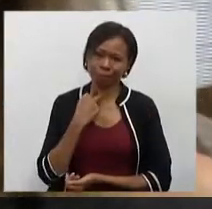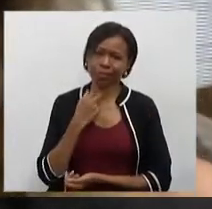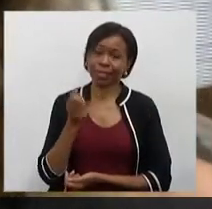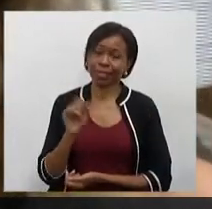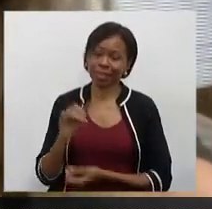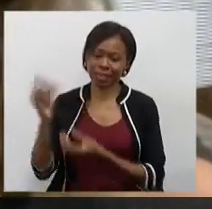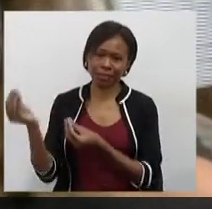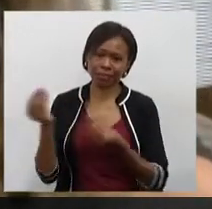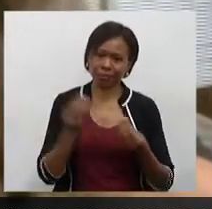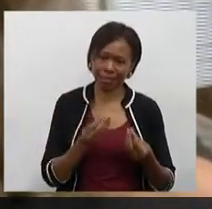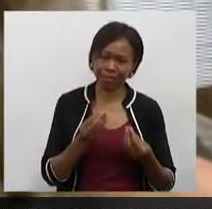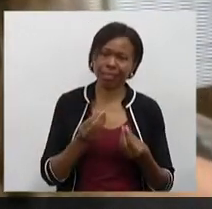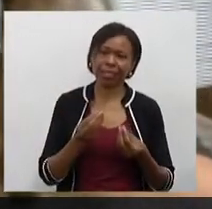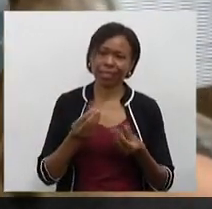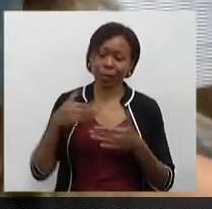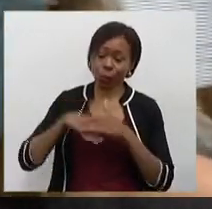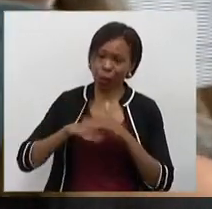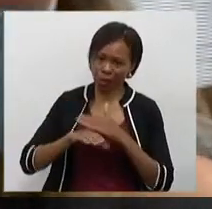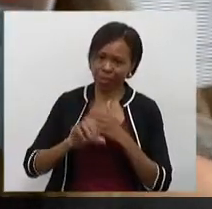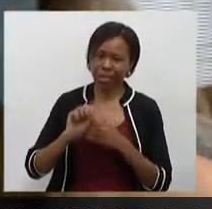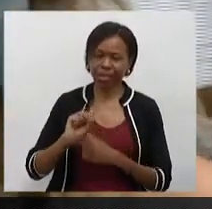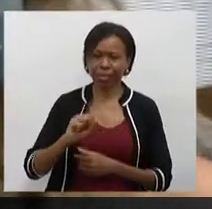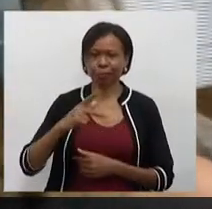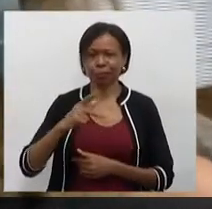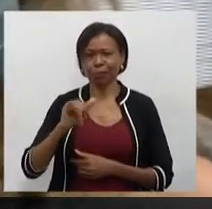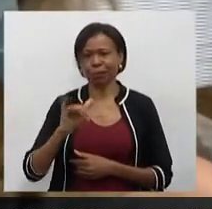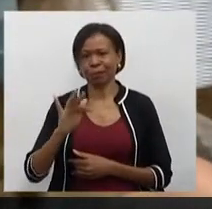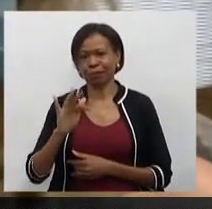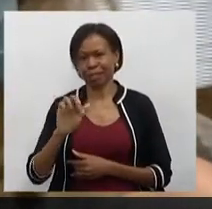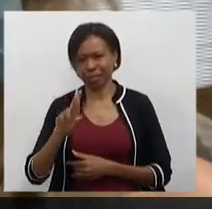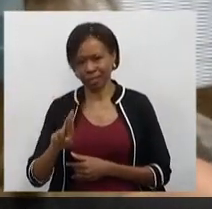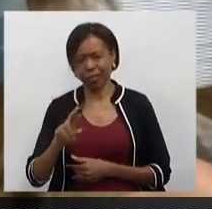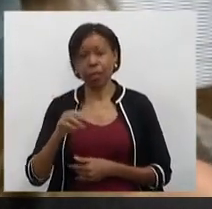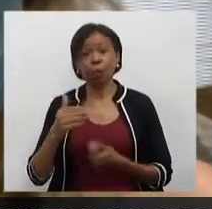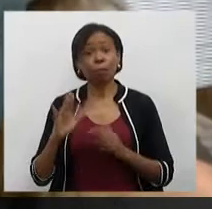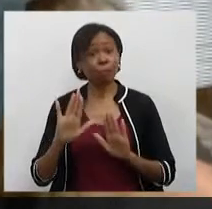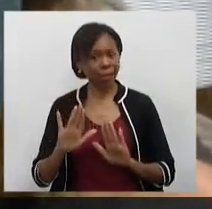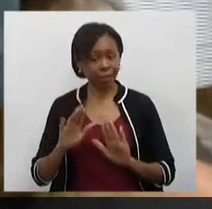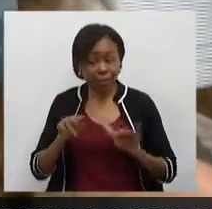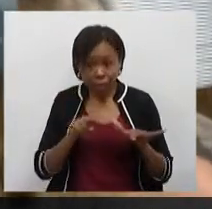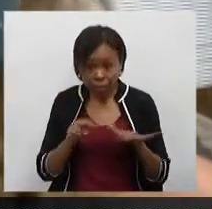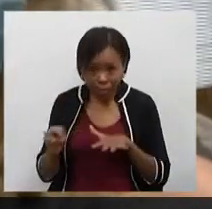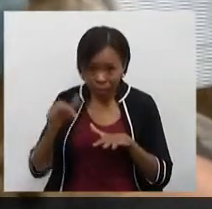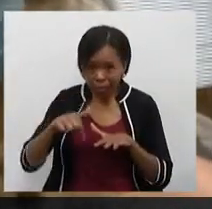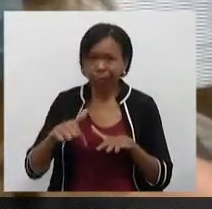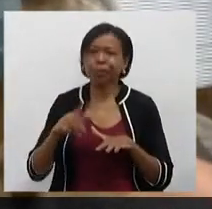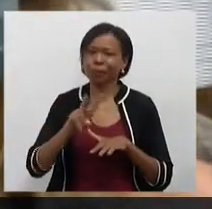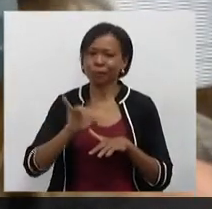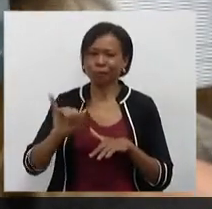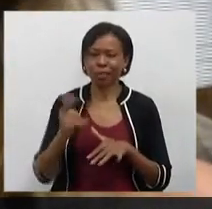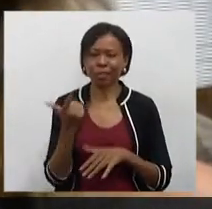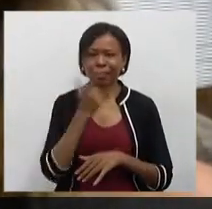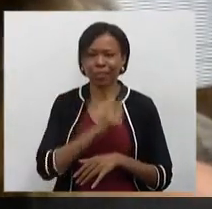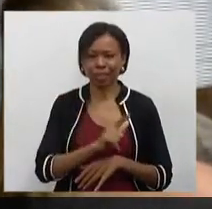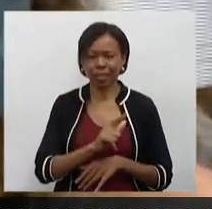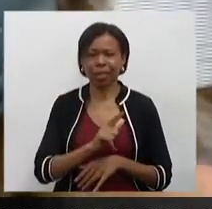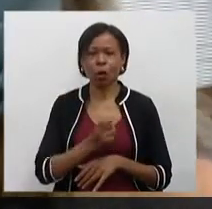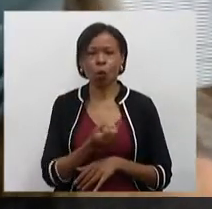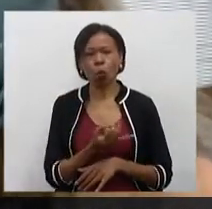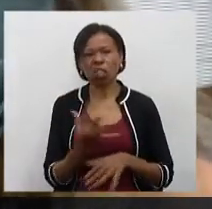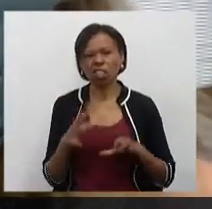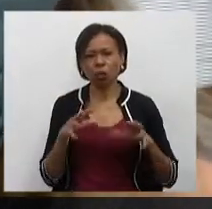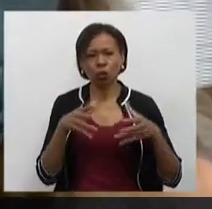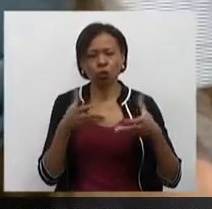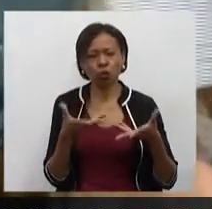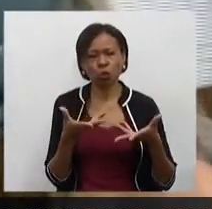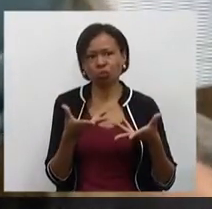dessa vacina da Pfizer. Mas a gente já vai receber durante essa semana, inclusive hoje, um quantitativo da AstraZeneca,